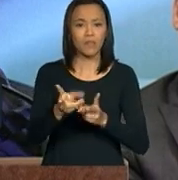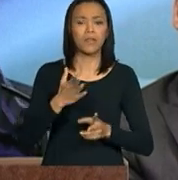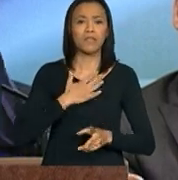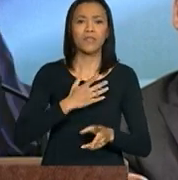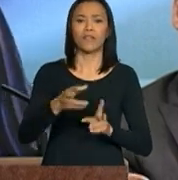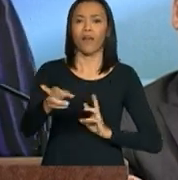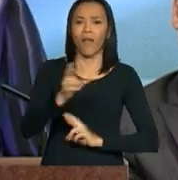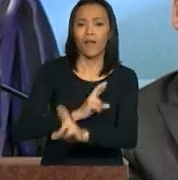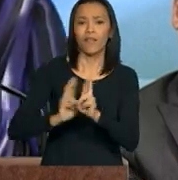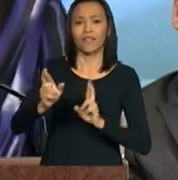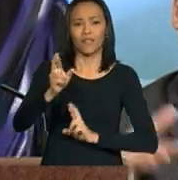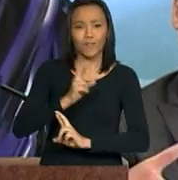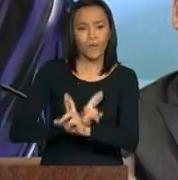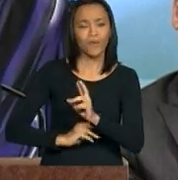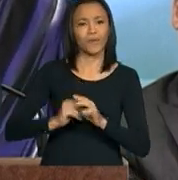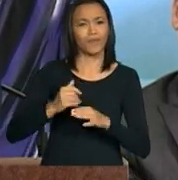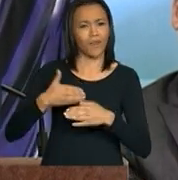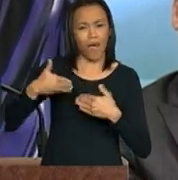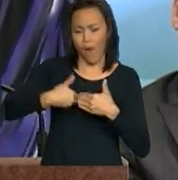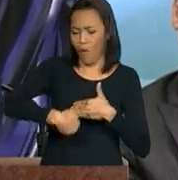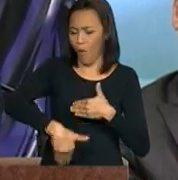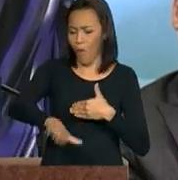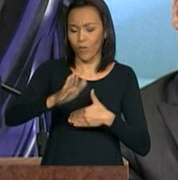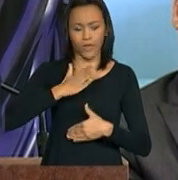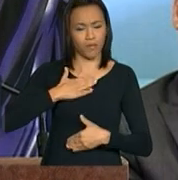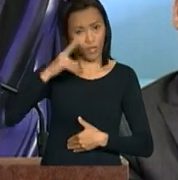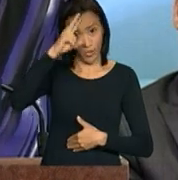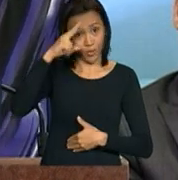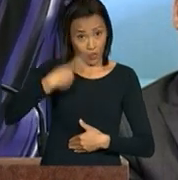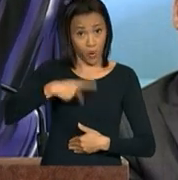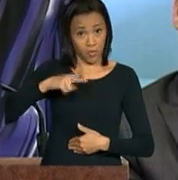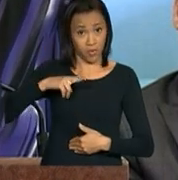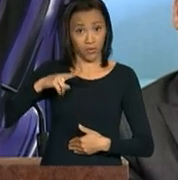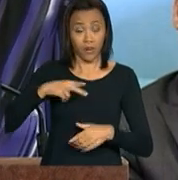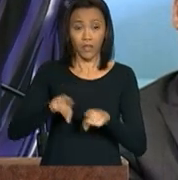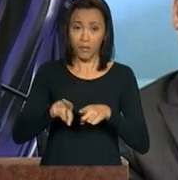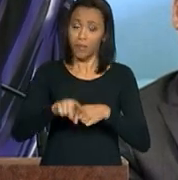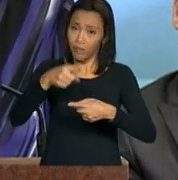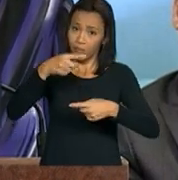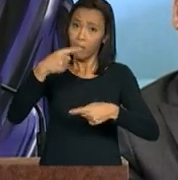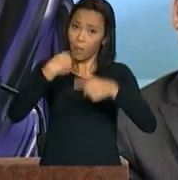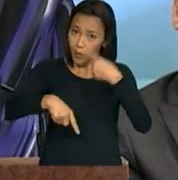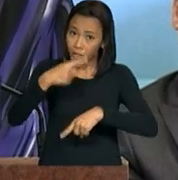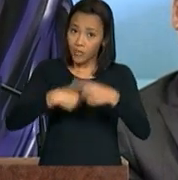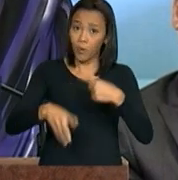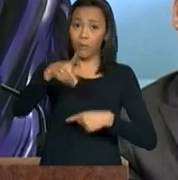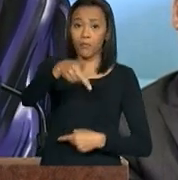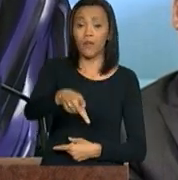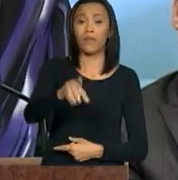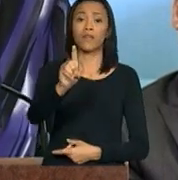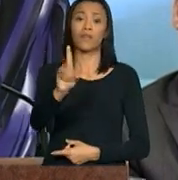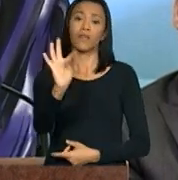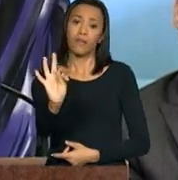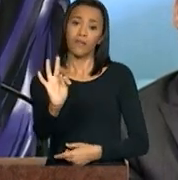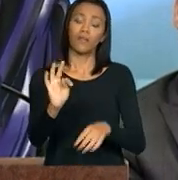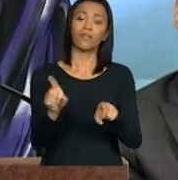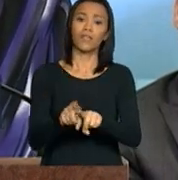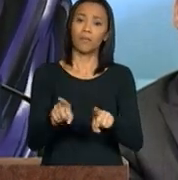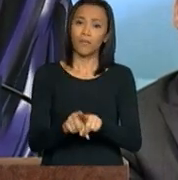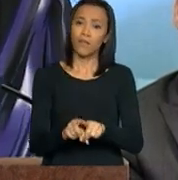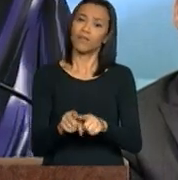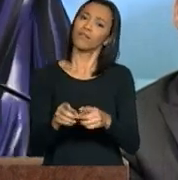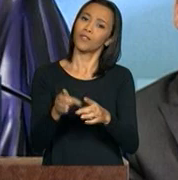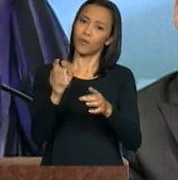relações ao longo da minha história pessoal e política com o o PDT e especificamente com o